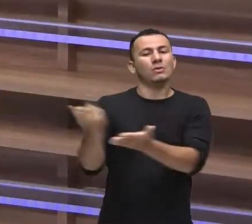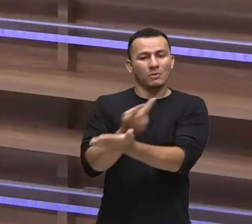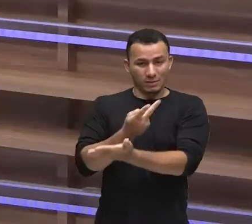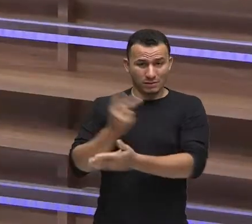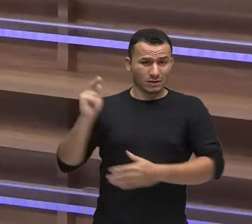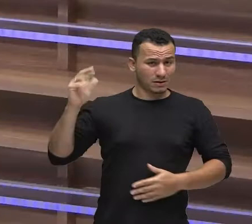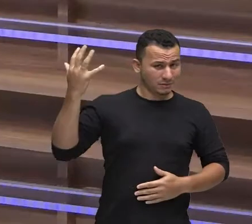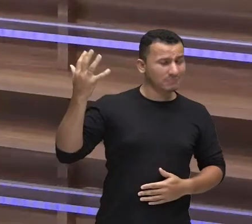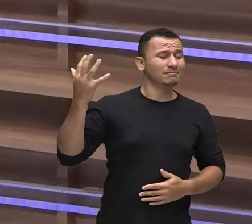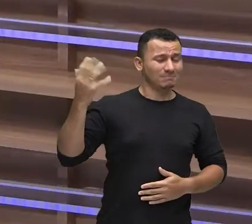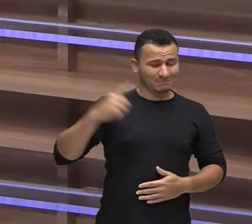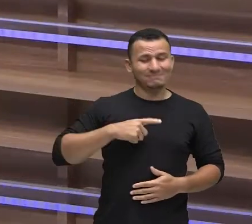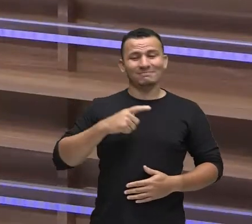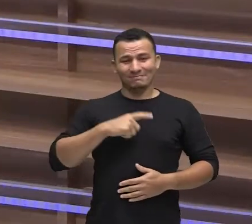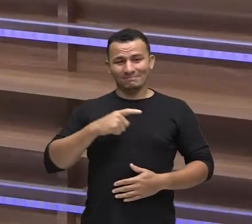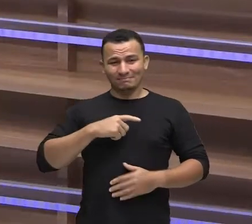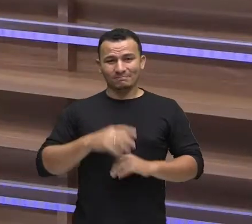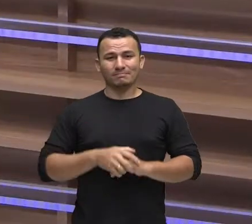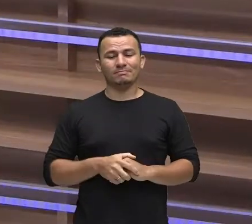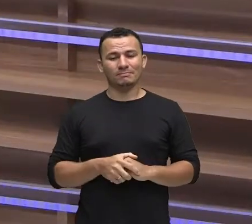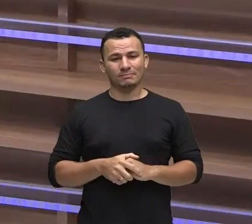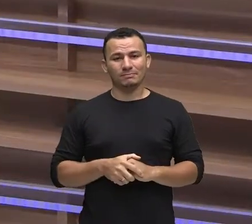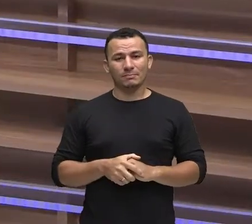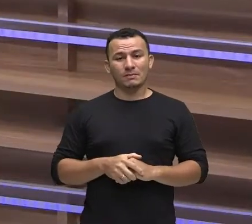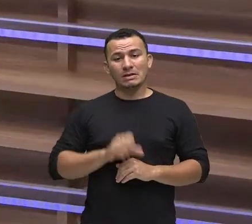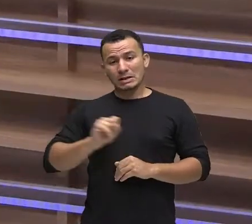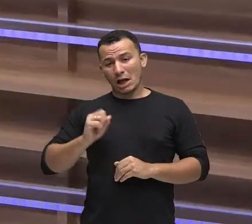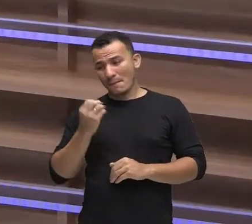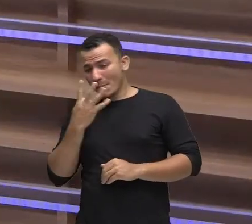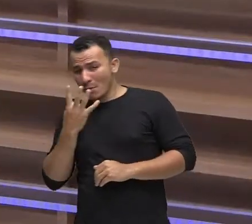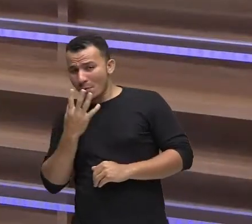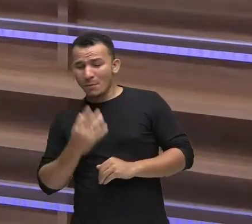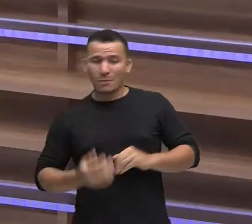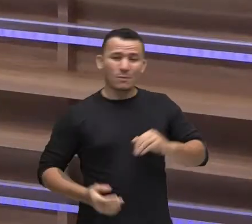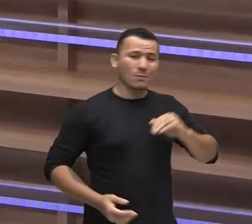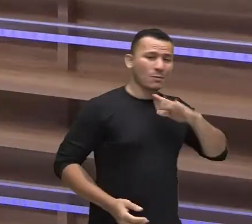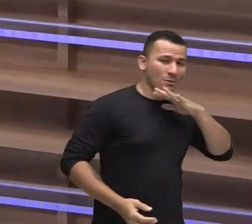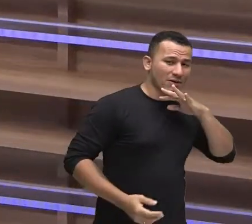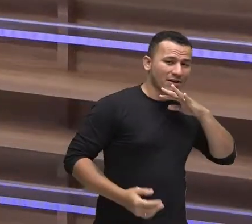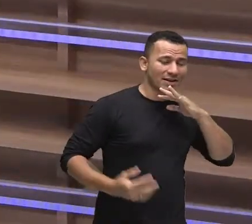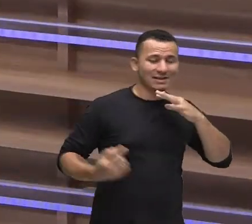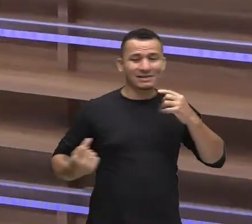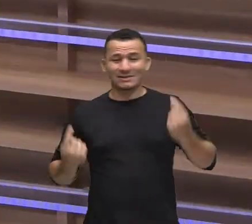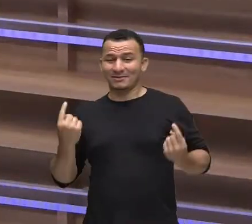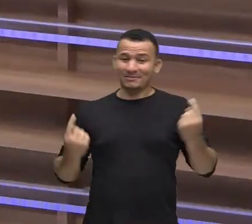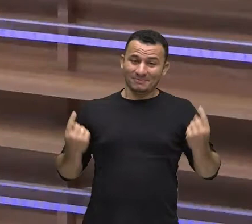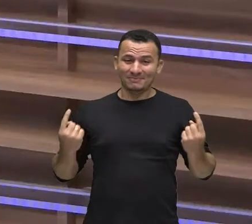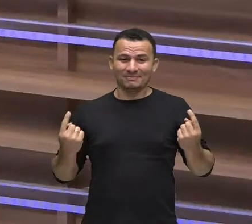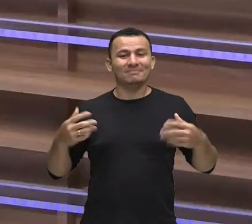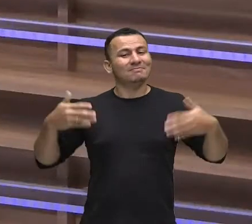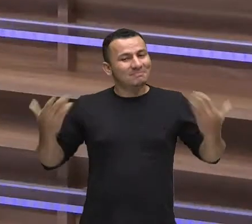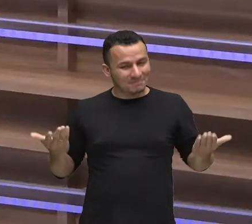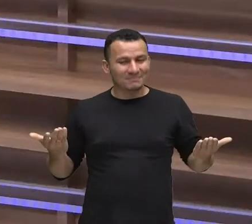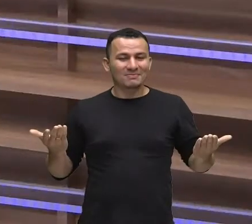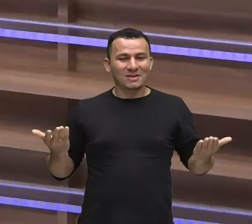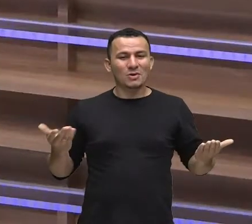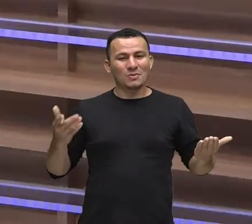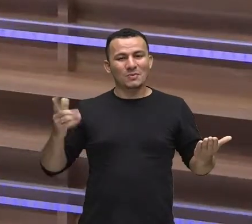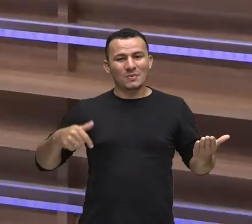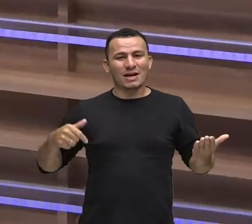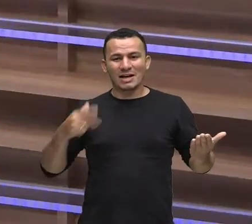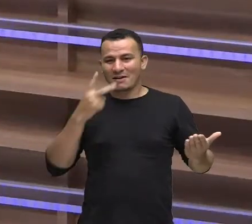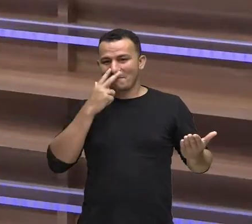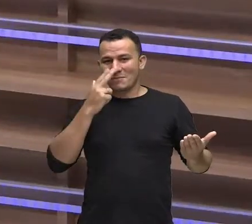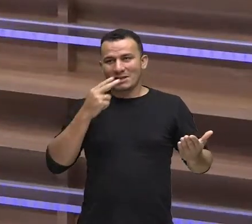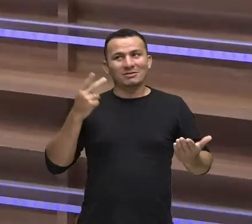e eu preciso também fazer a análise de se vai ser bom, vai ser ruim. Então é mais um ponto, mais um ponto